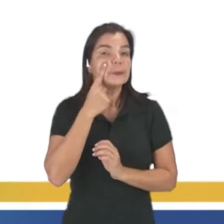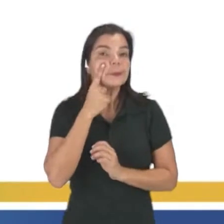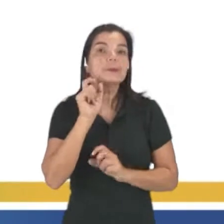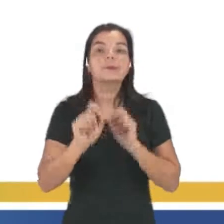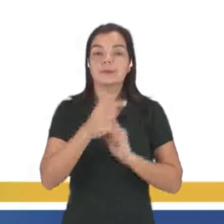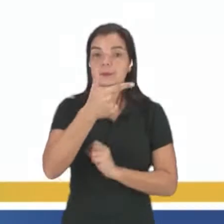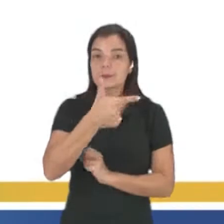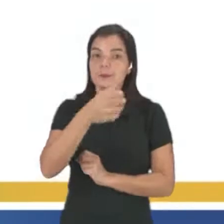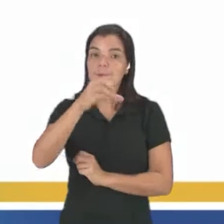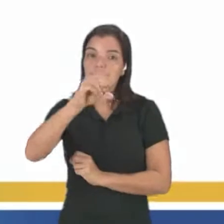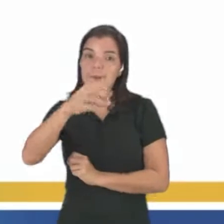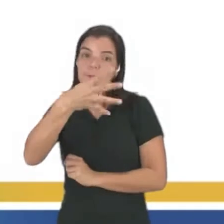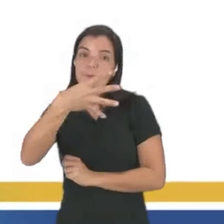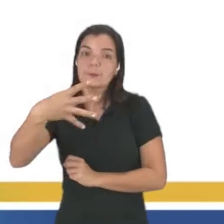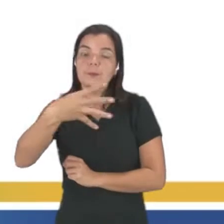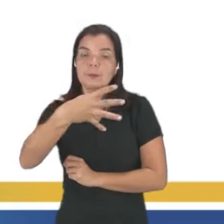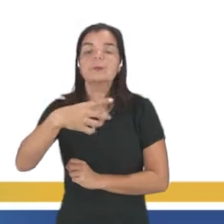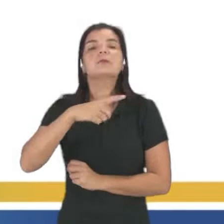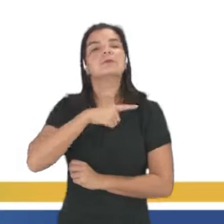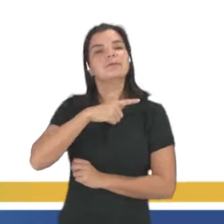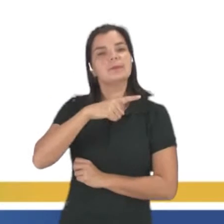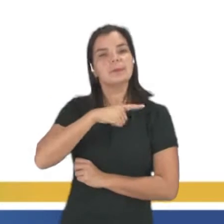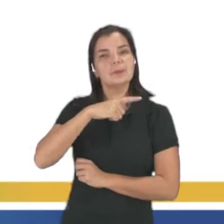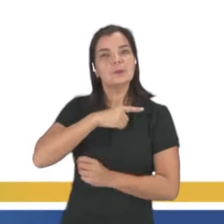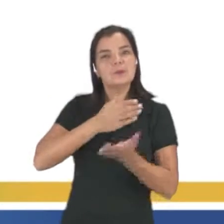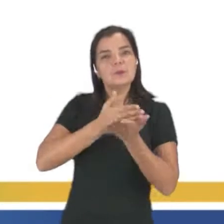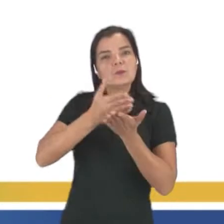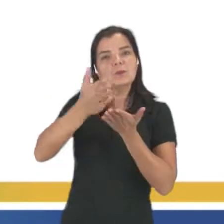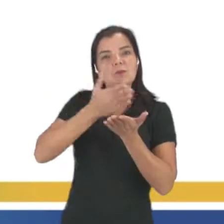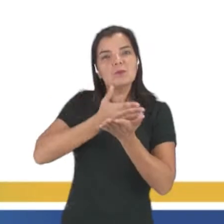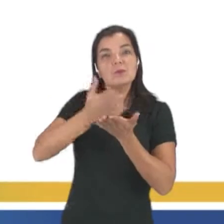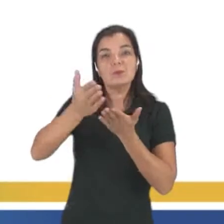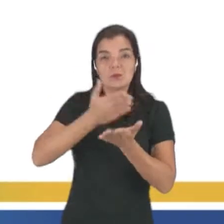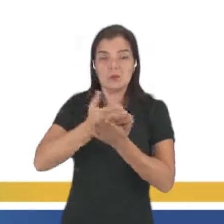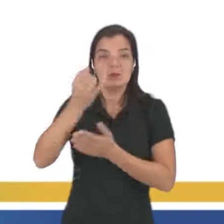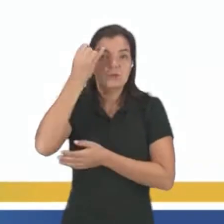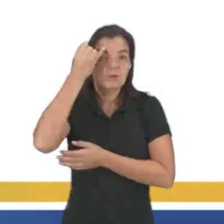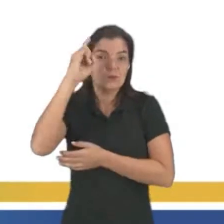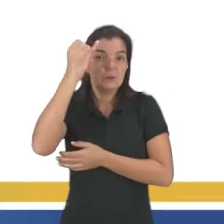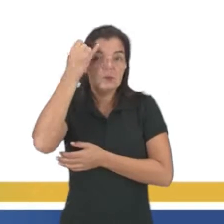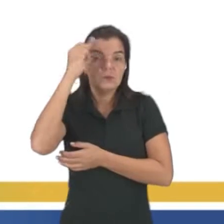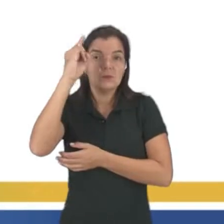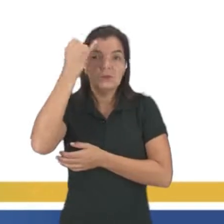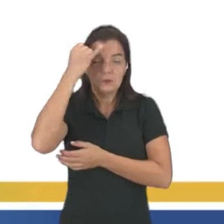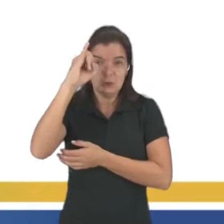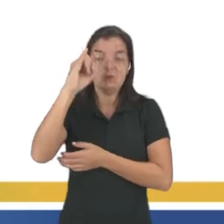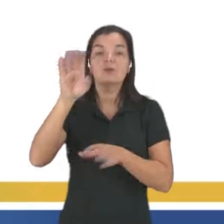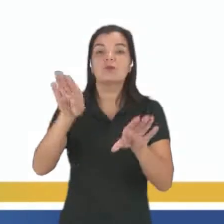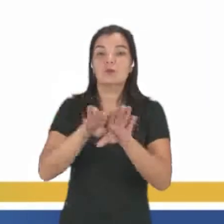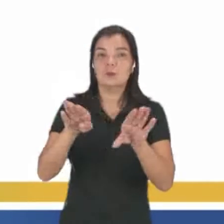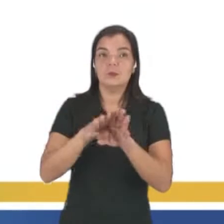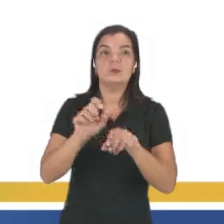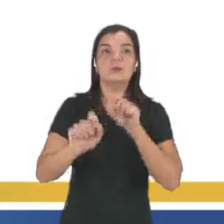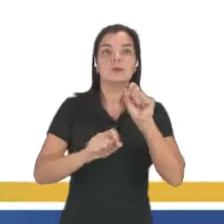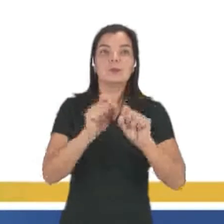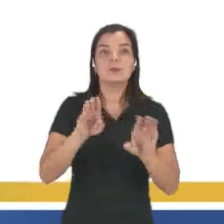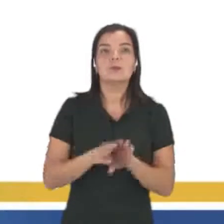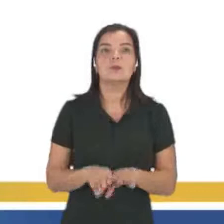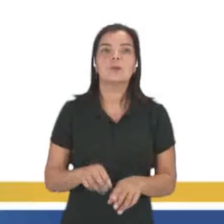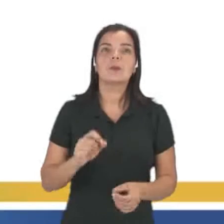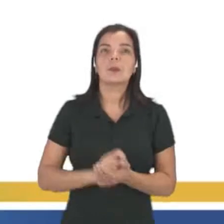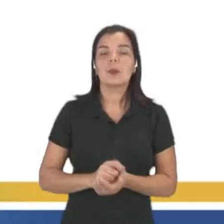legenda 1944, onde teve o início das ideias, o embrião com Benelux, que aí